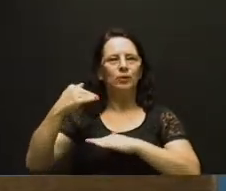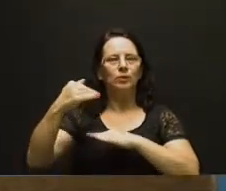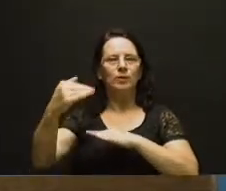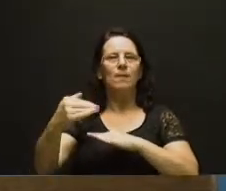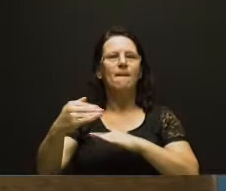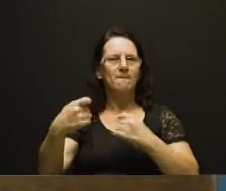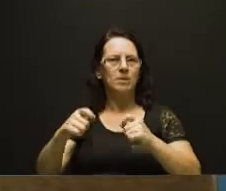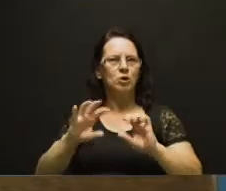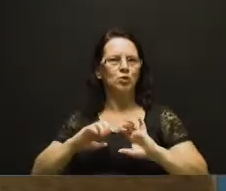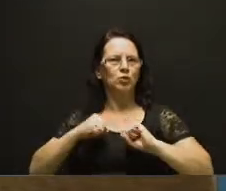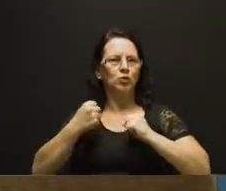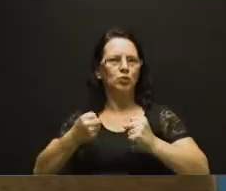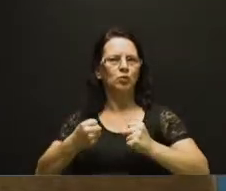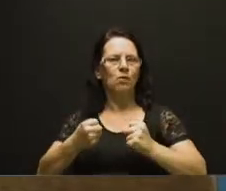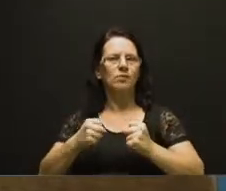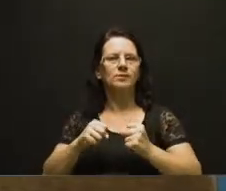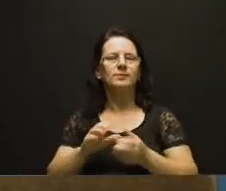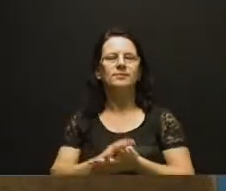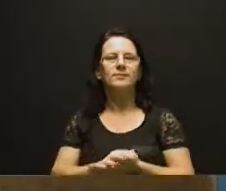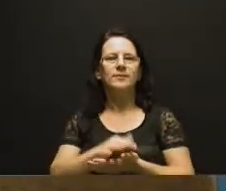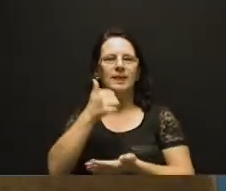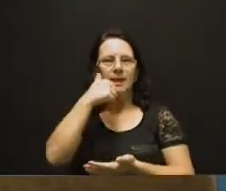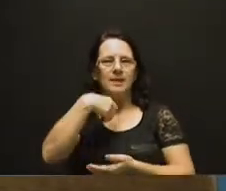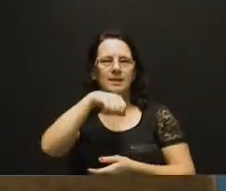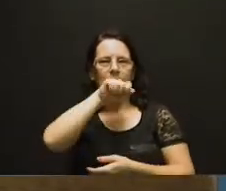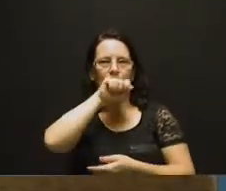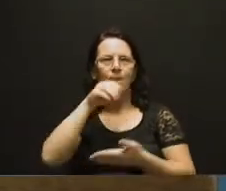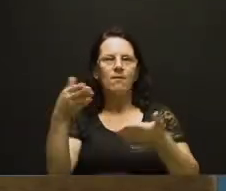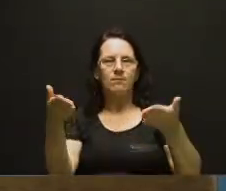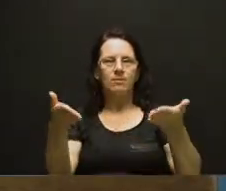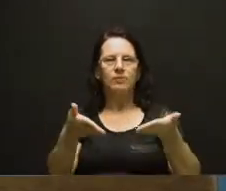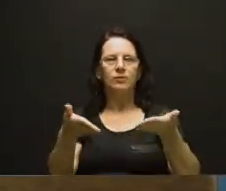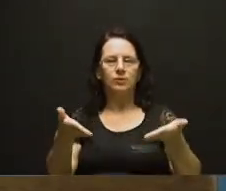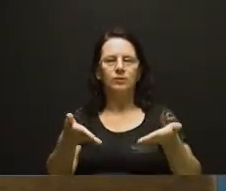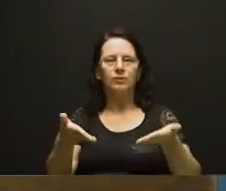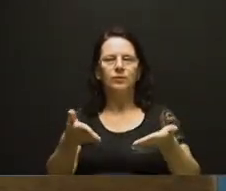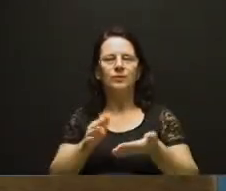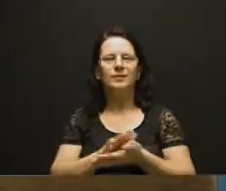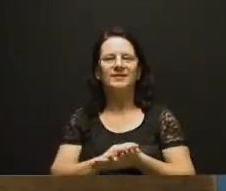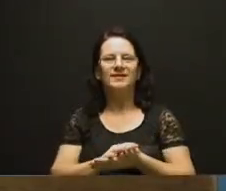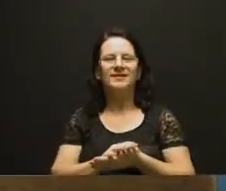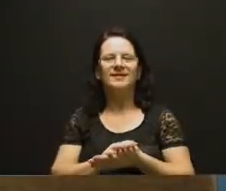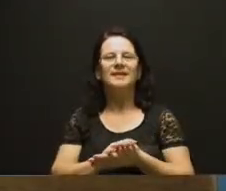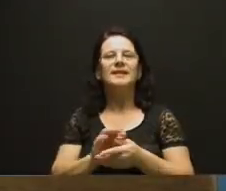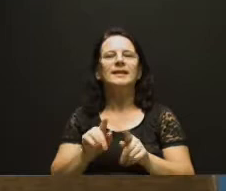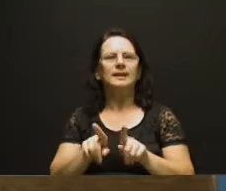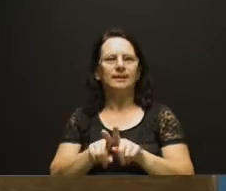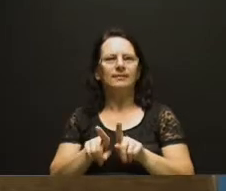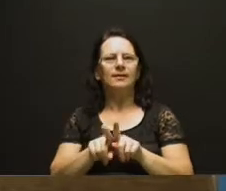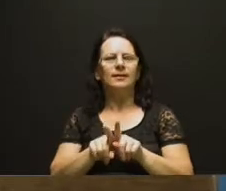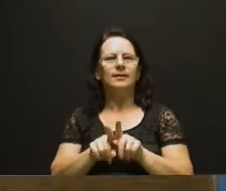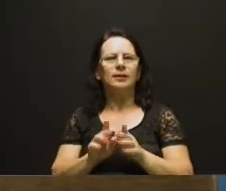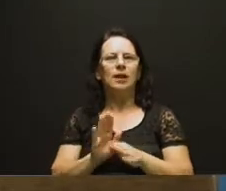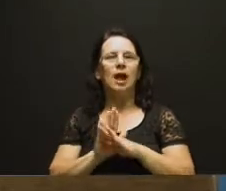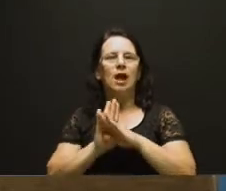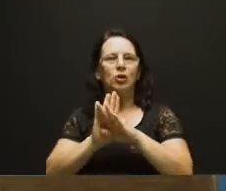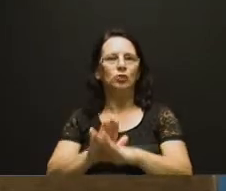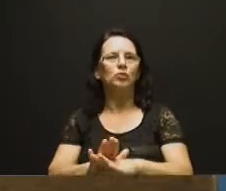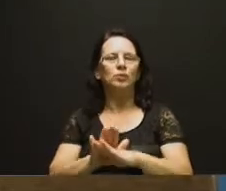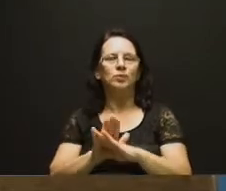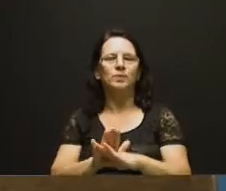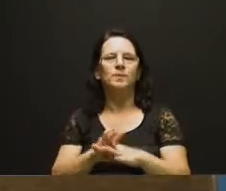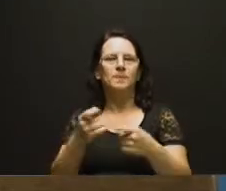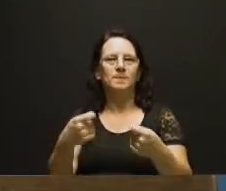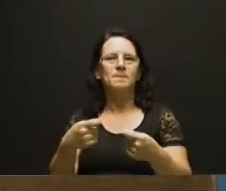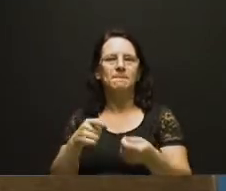esforços então eu vejo essas mães que estão aqui hoje mas defensora da causa nós temos pessoas que não têm